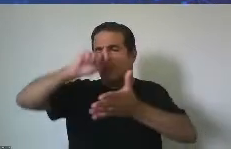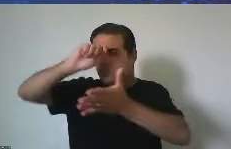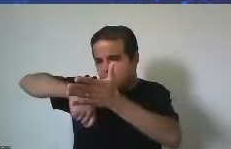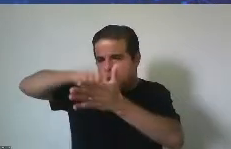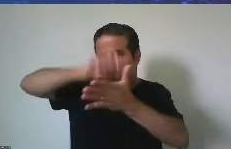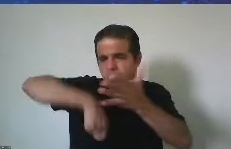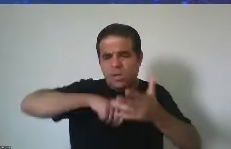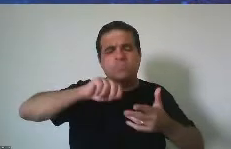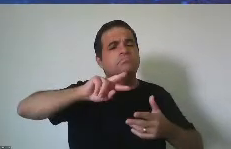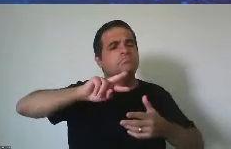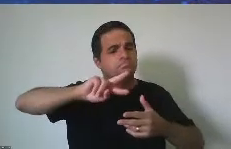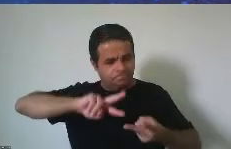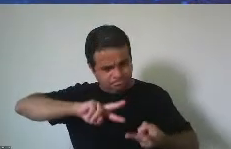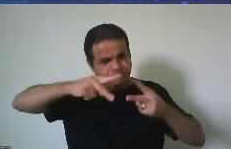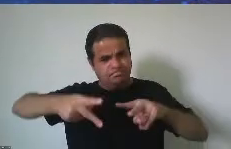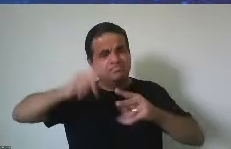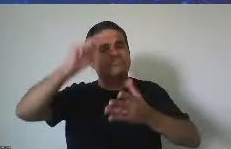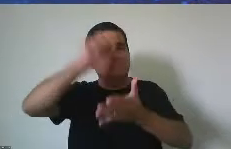processo